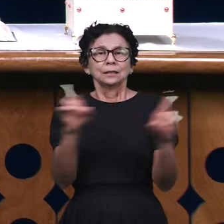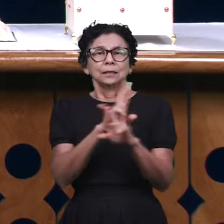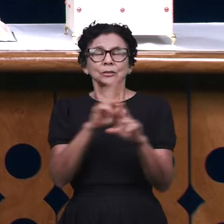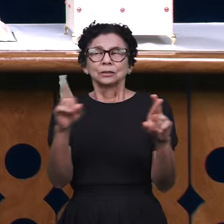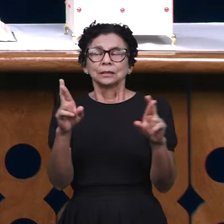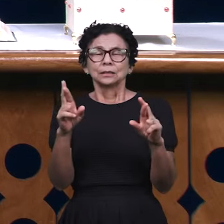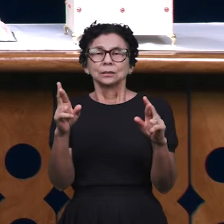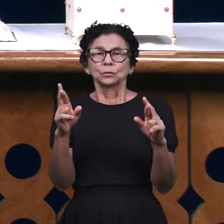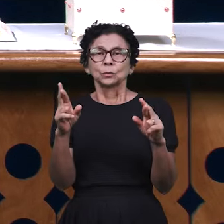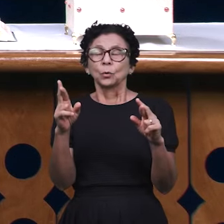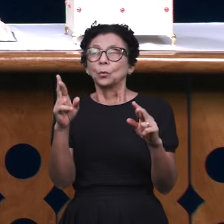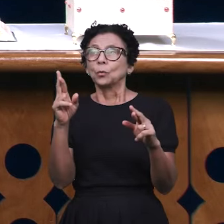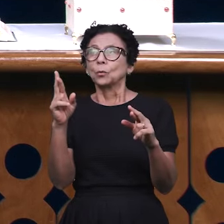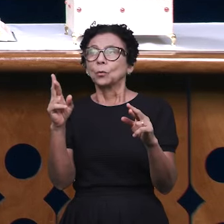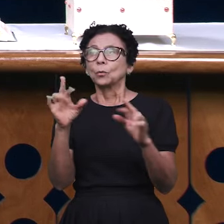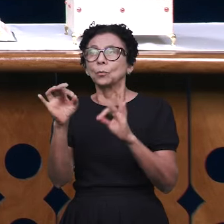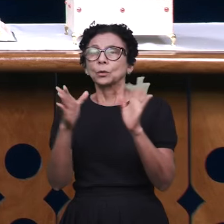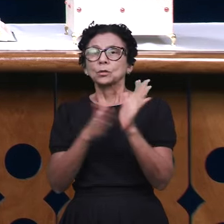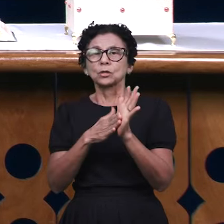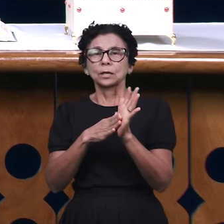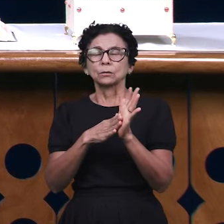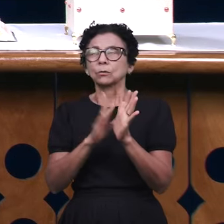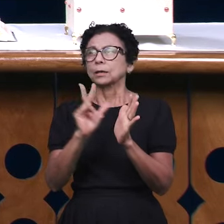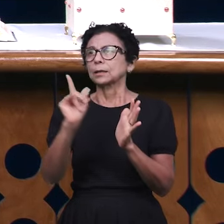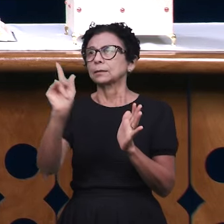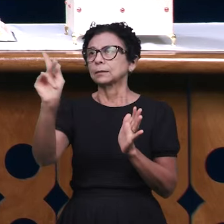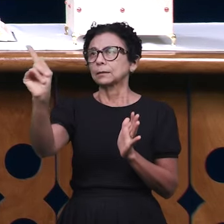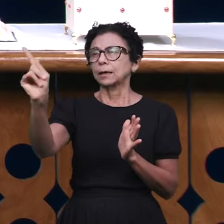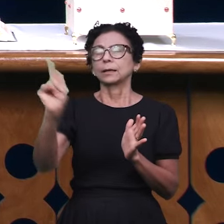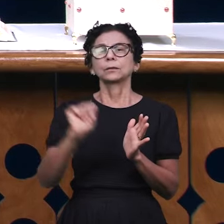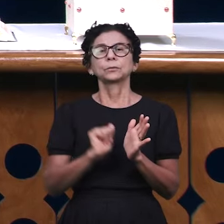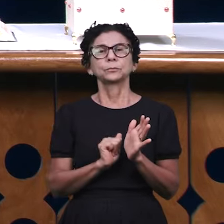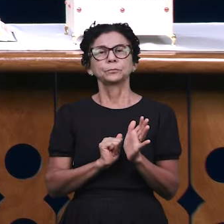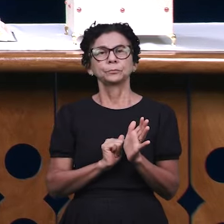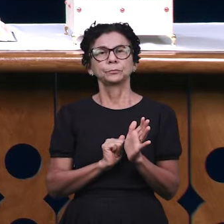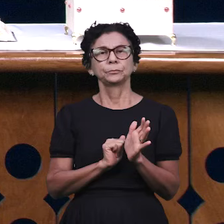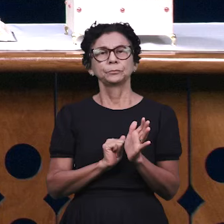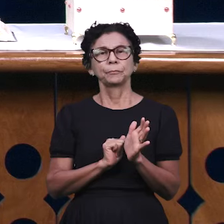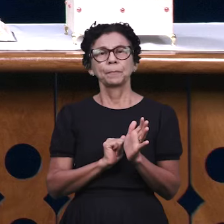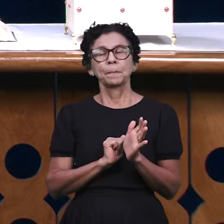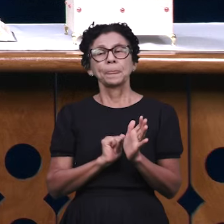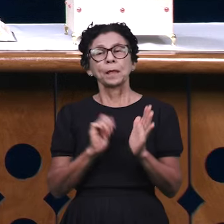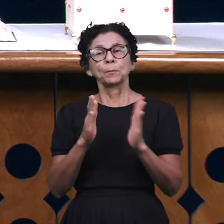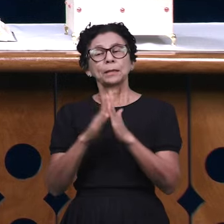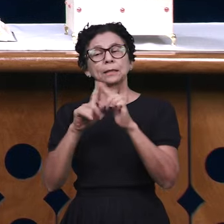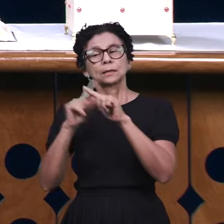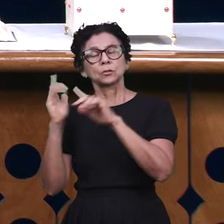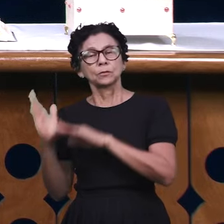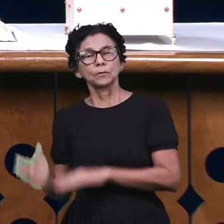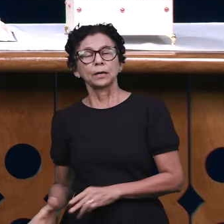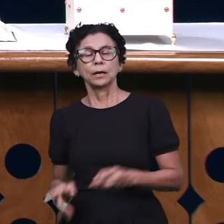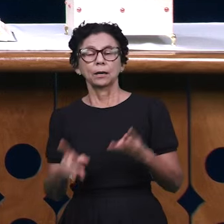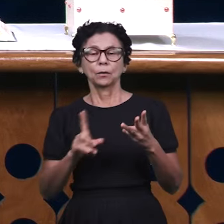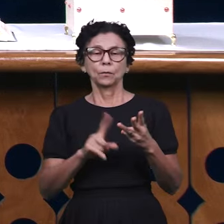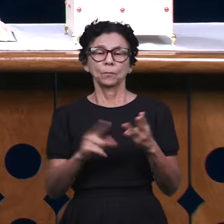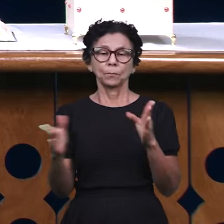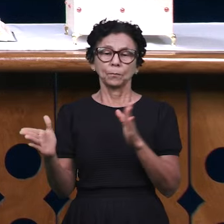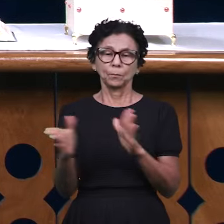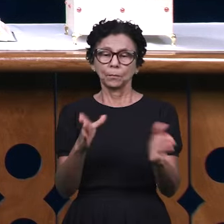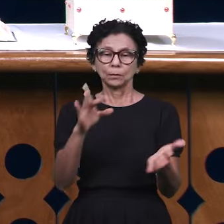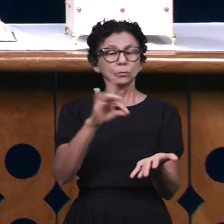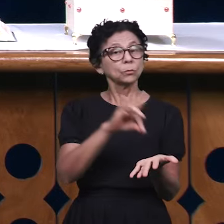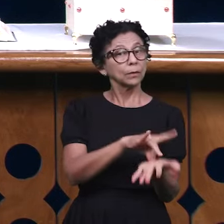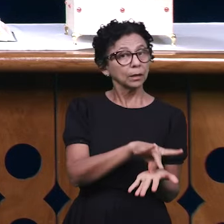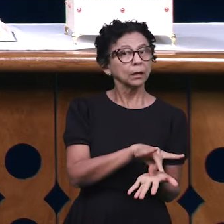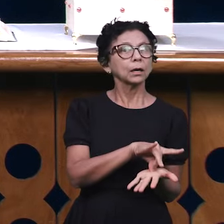a eternidade, com o projeto de Deus para nós, para o momento que estamos vivendo,